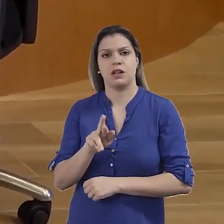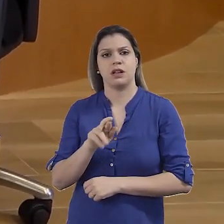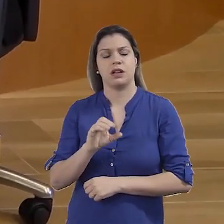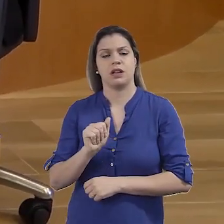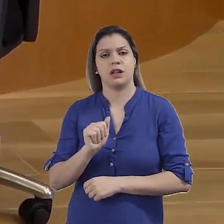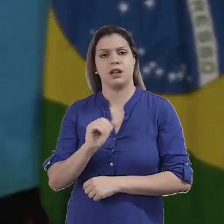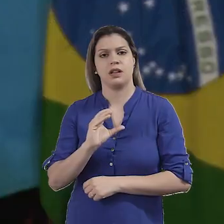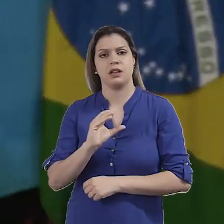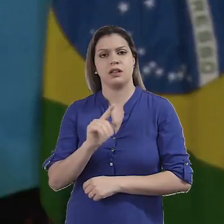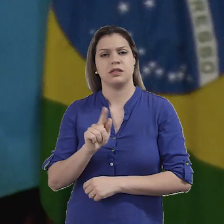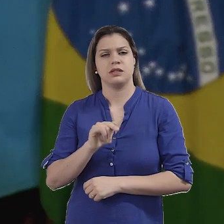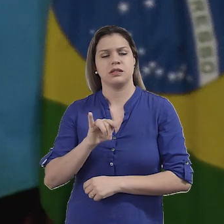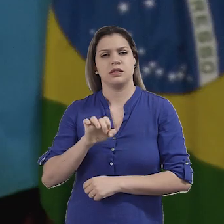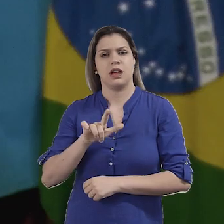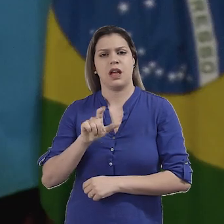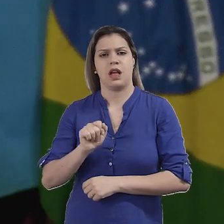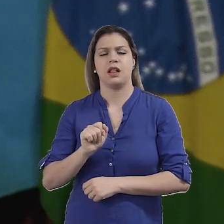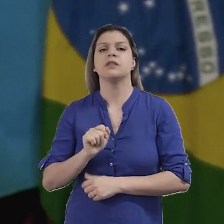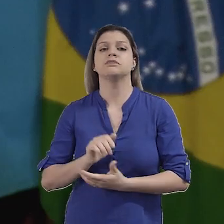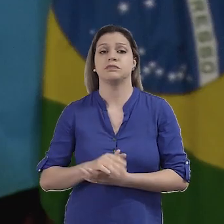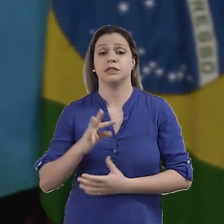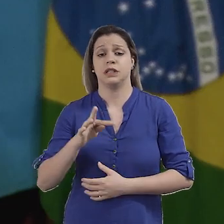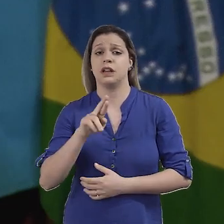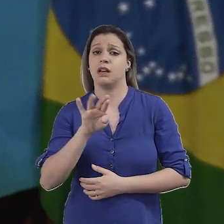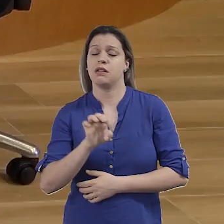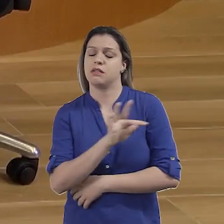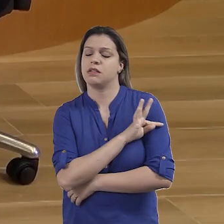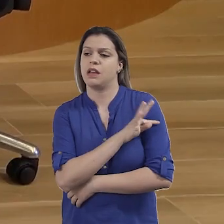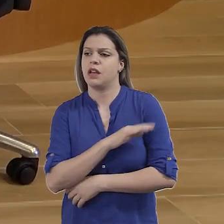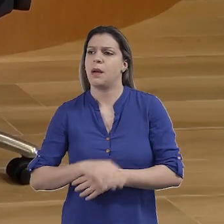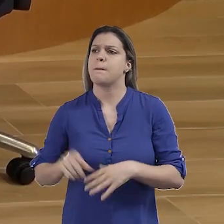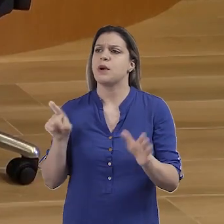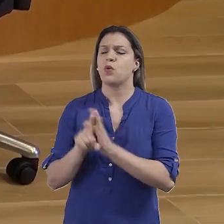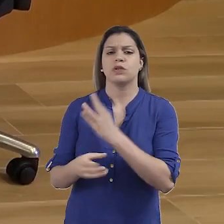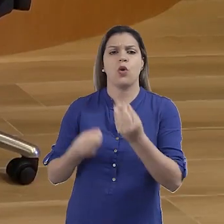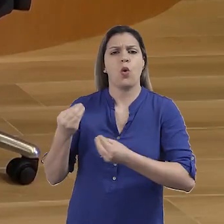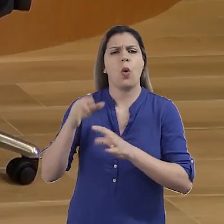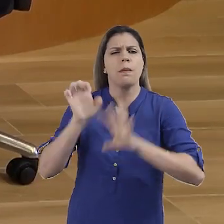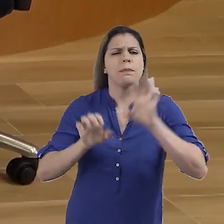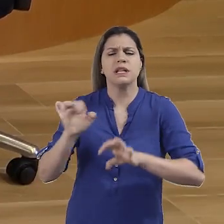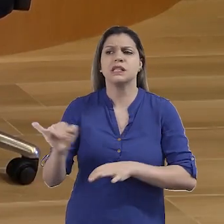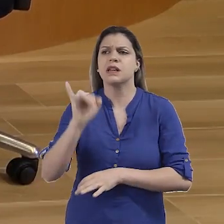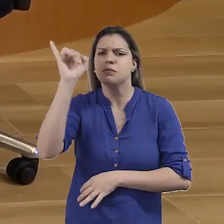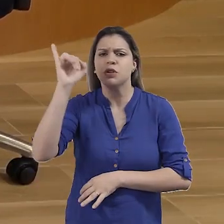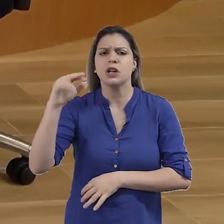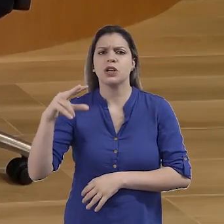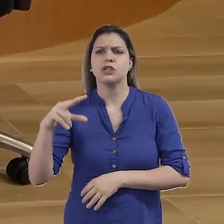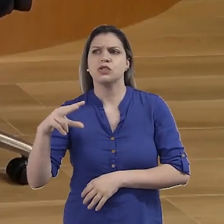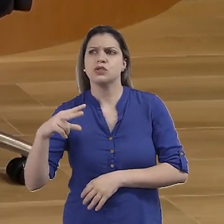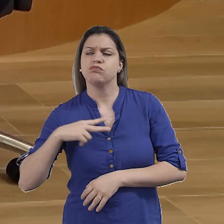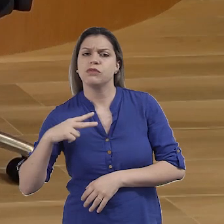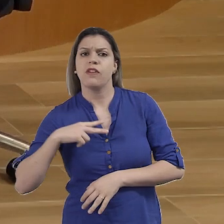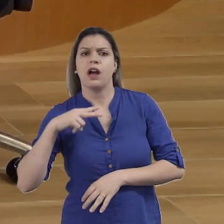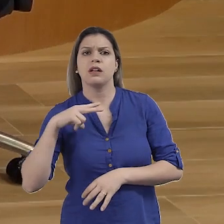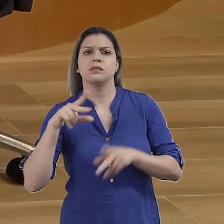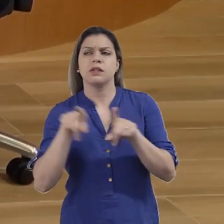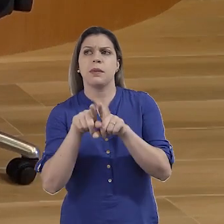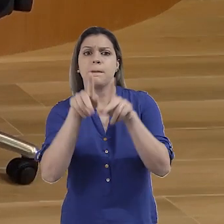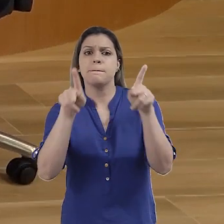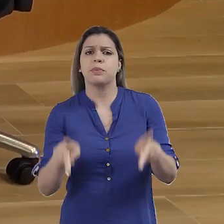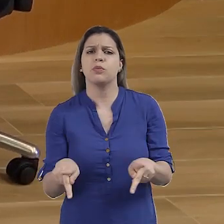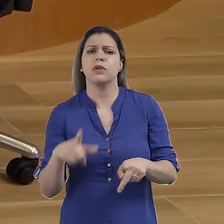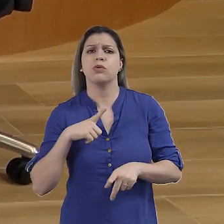TRE-MS. Graziela, qual a importância de uma empresa, tanto na iniciativa pública quanto na iniciativa privada, ter um programa de